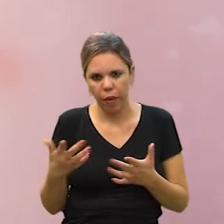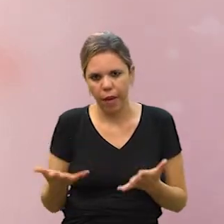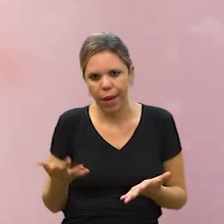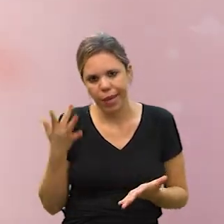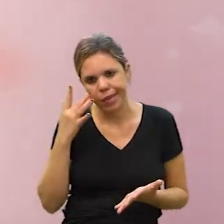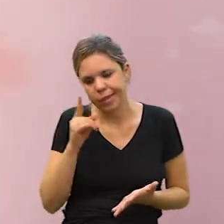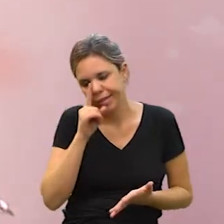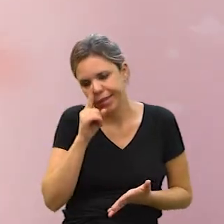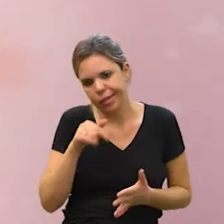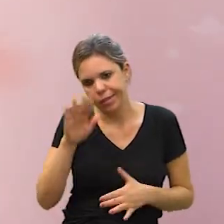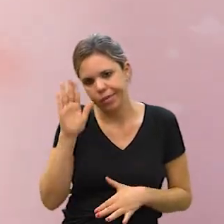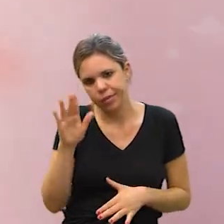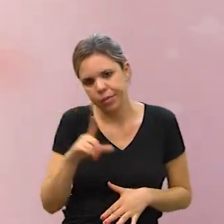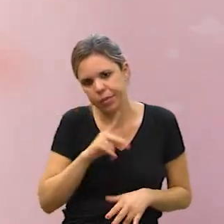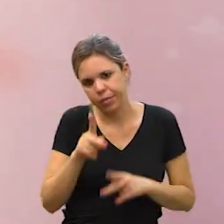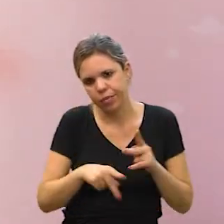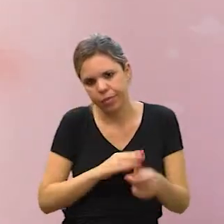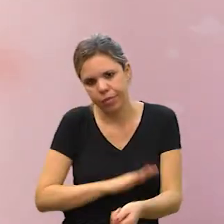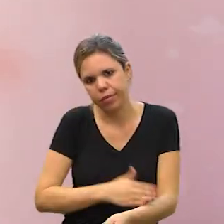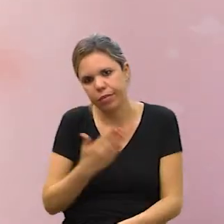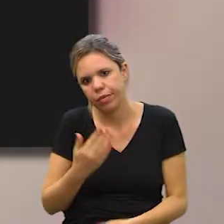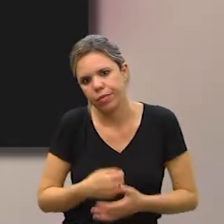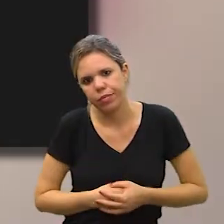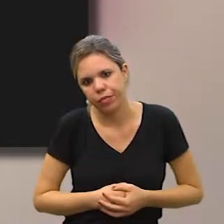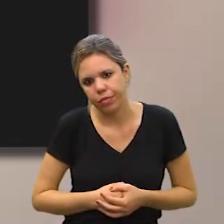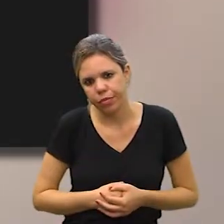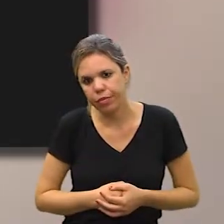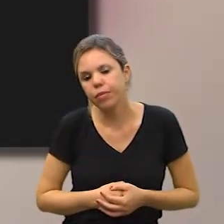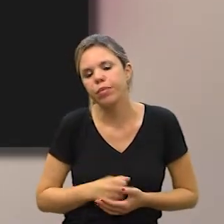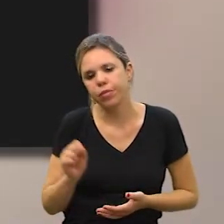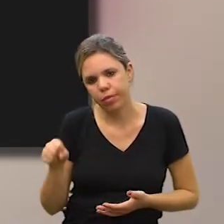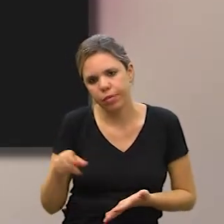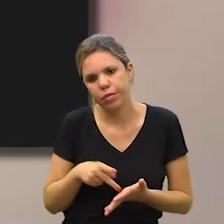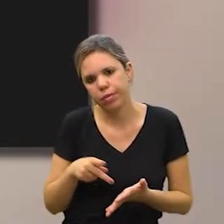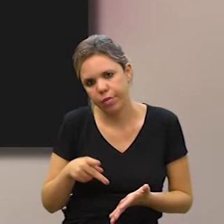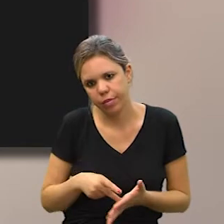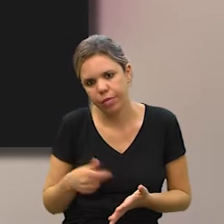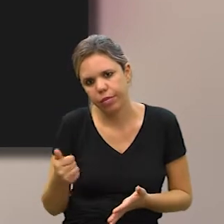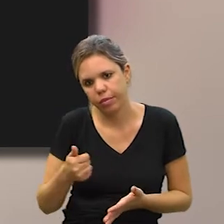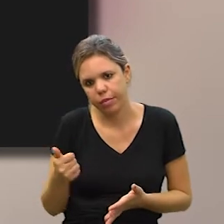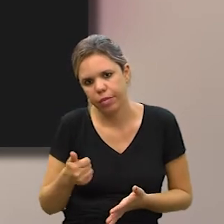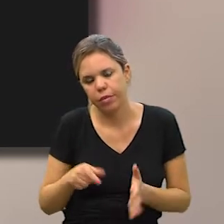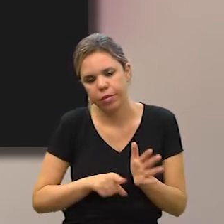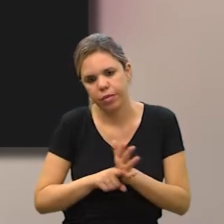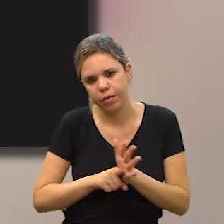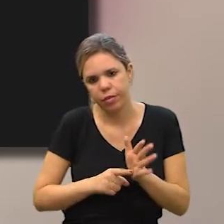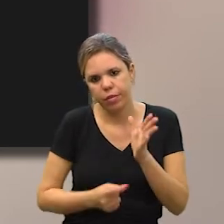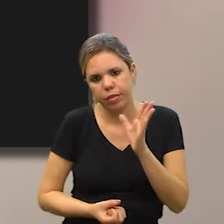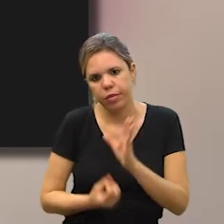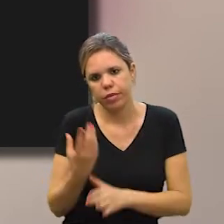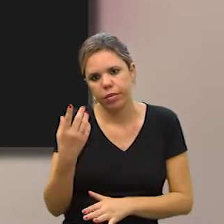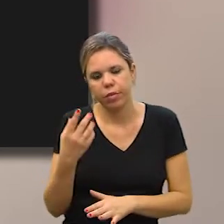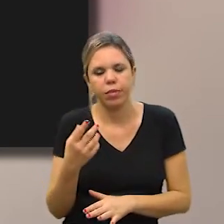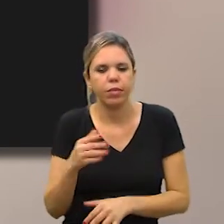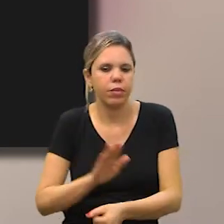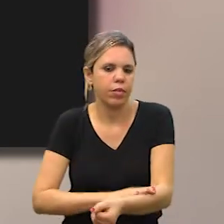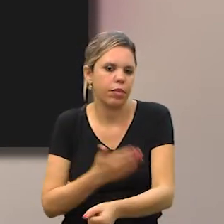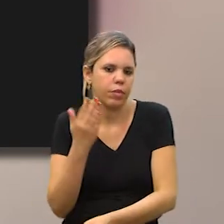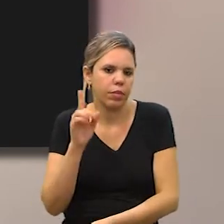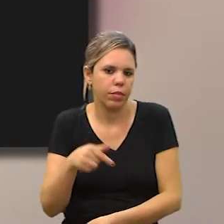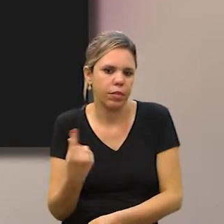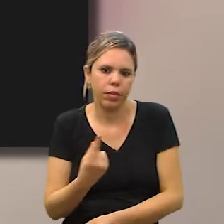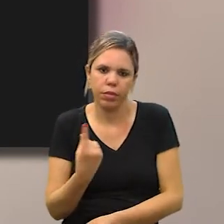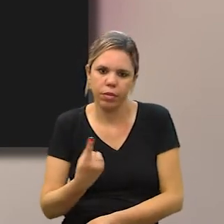alguma relação existe algum risco maior para quem tem hipertensão é o os primeiros estudos sugeriram que a